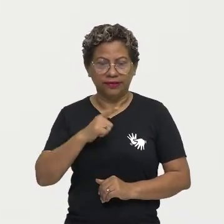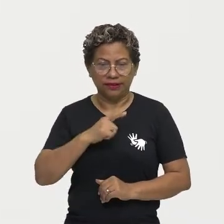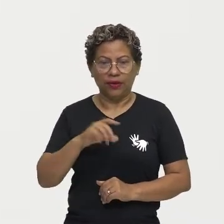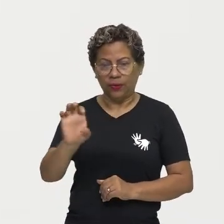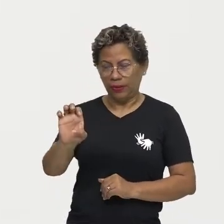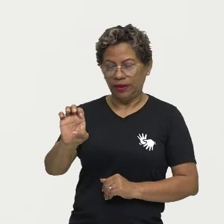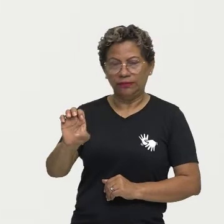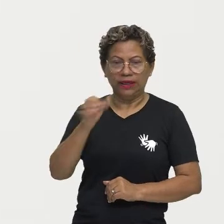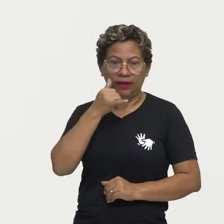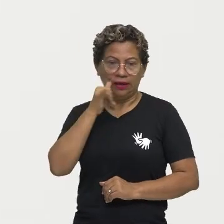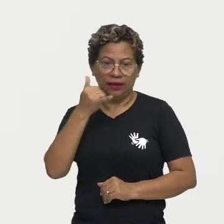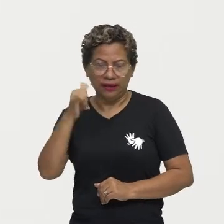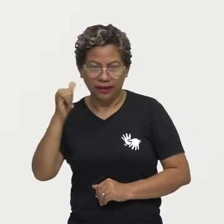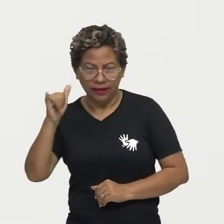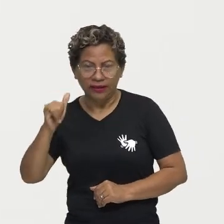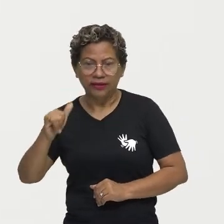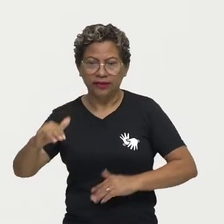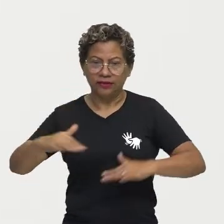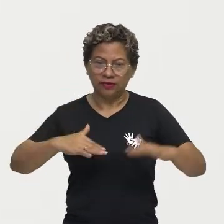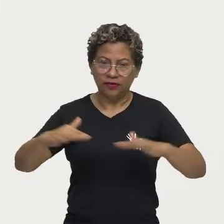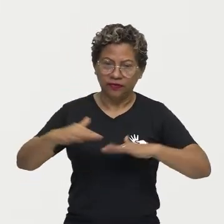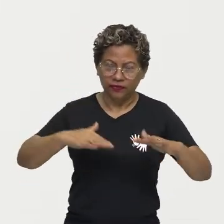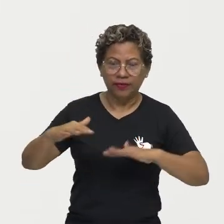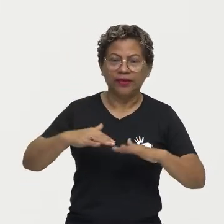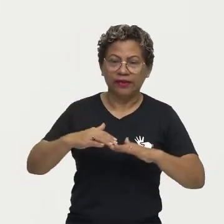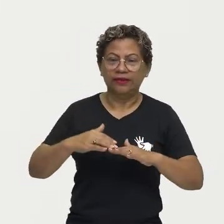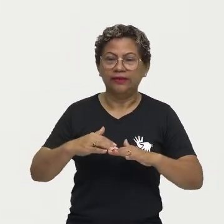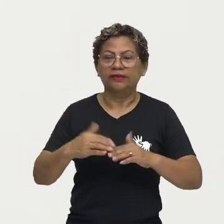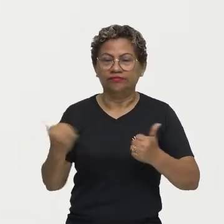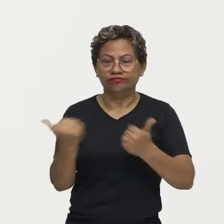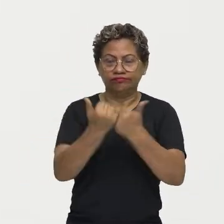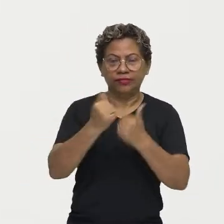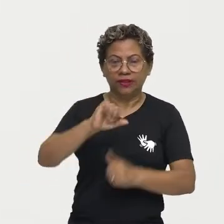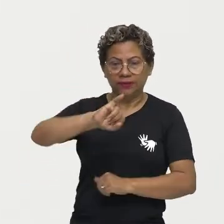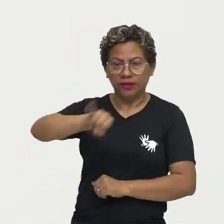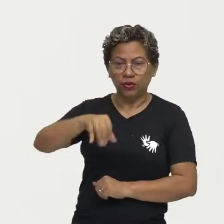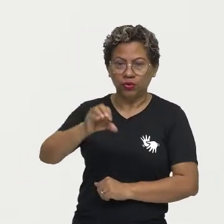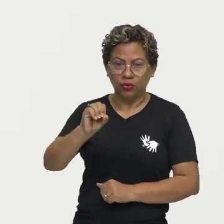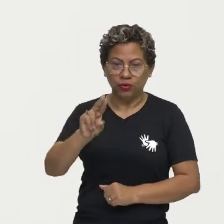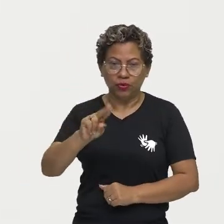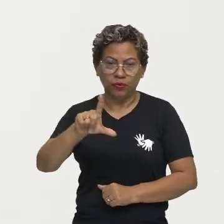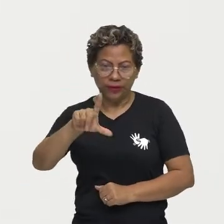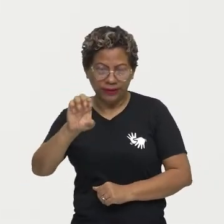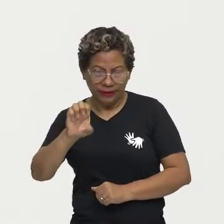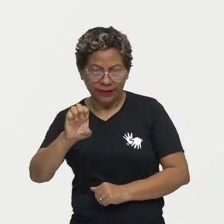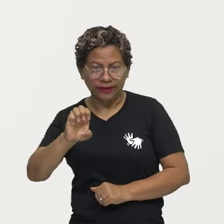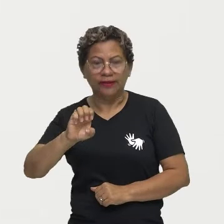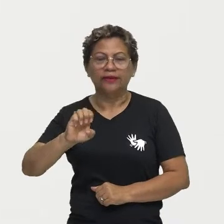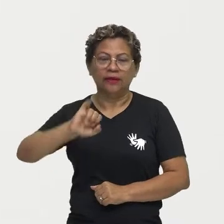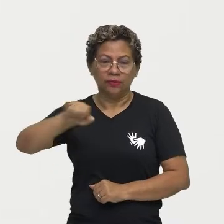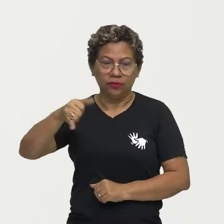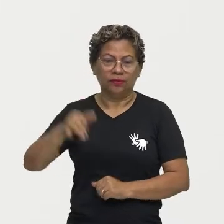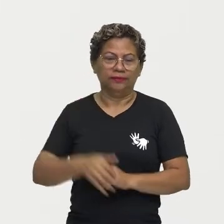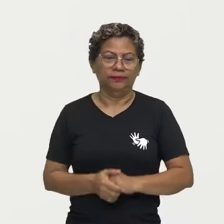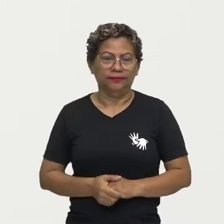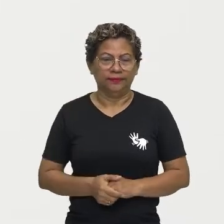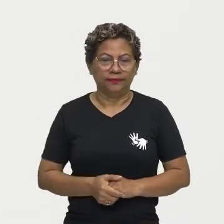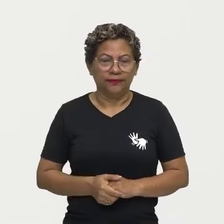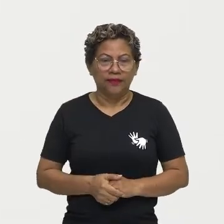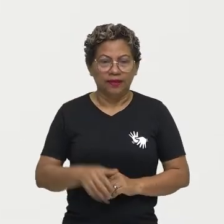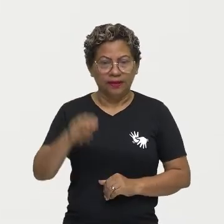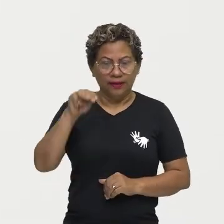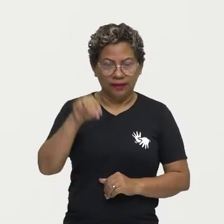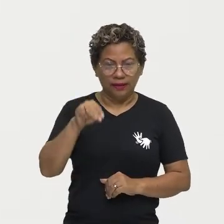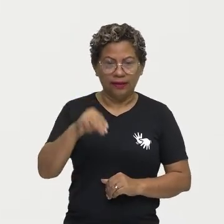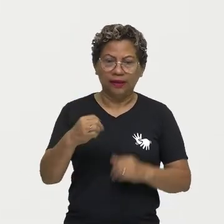cinética mv ao quadrado sobre 2. Nessa expressão aí, pessoal, nós temos que a